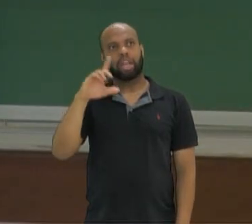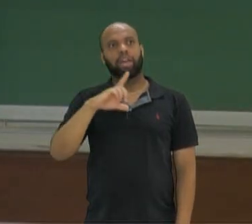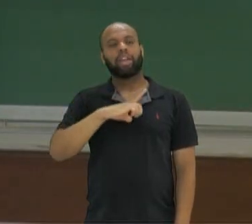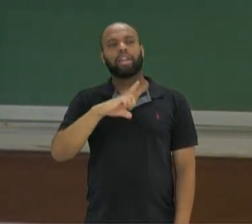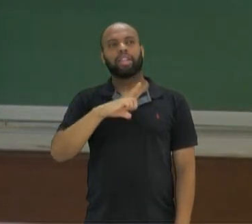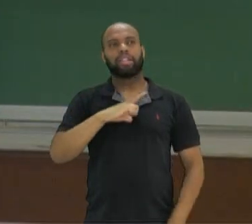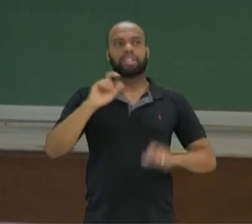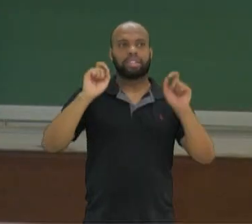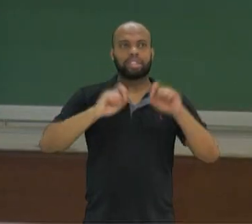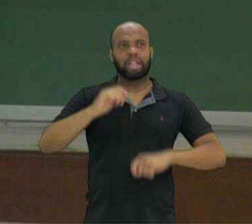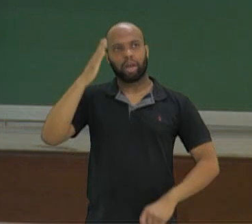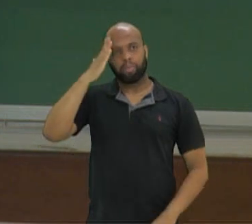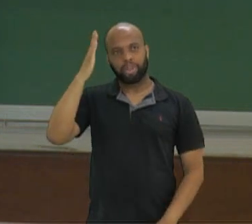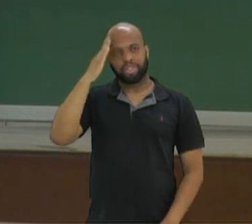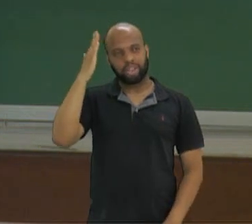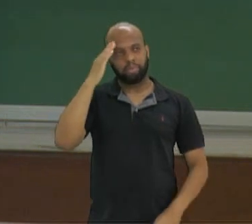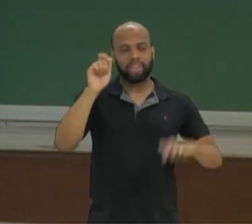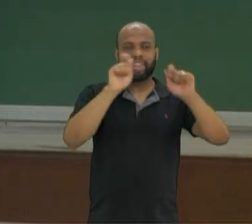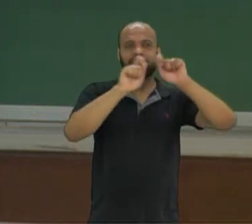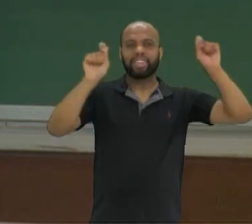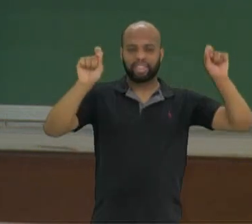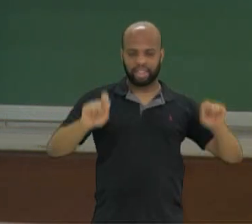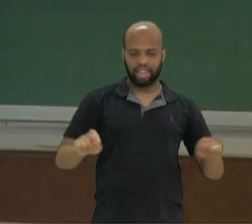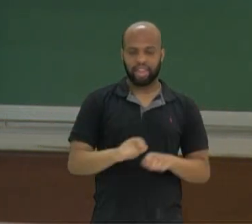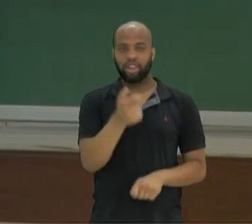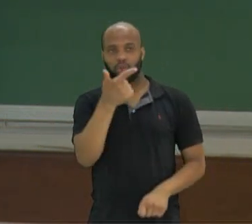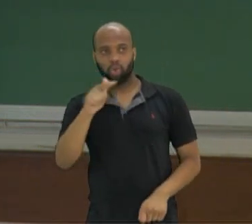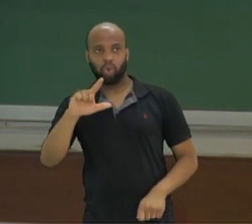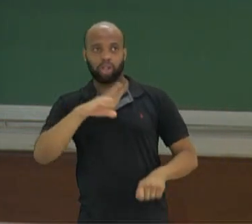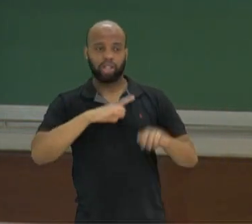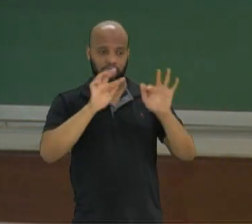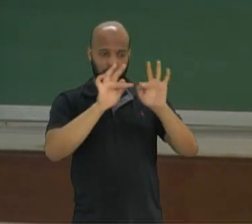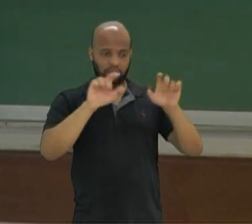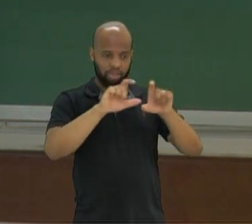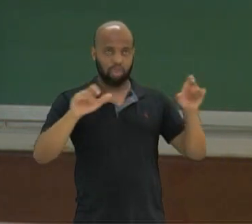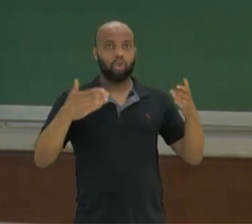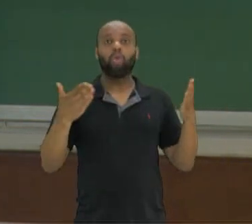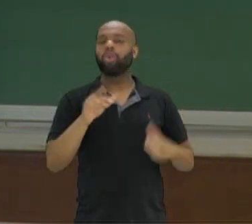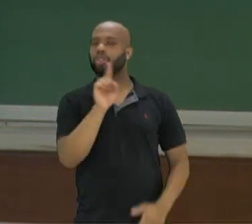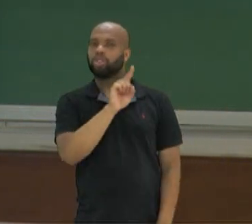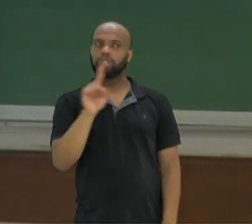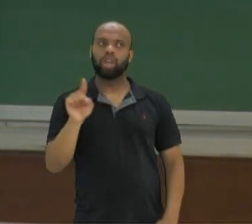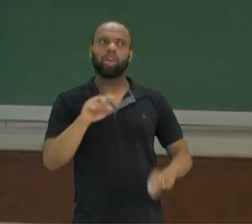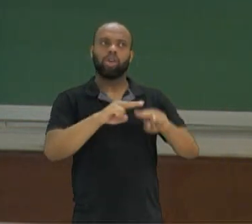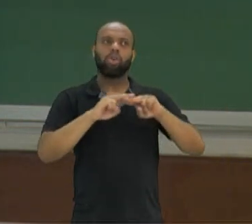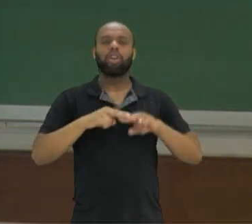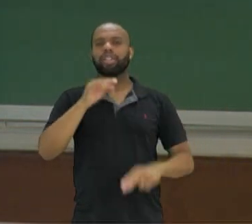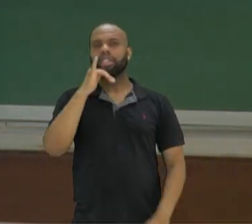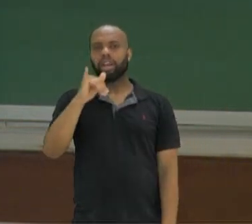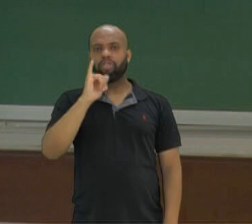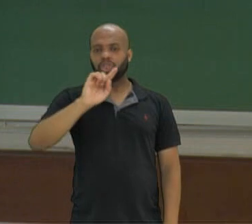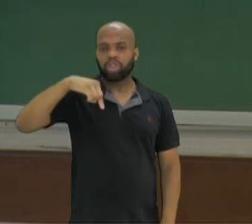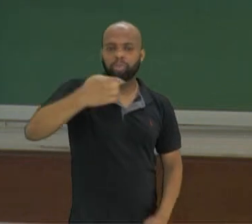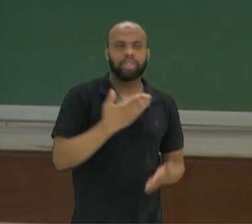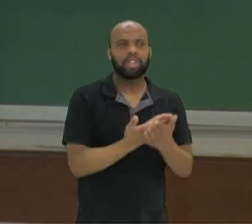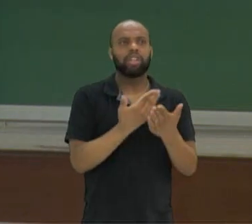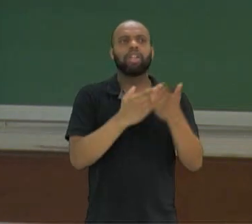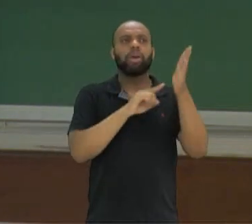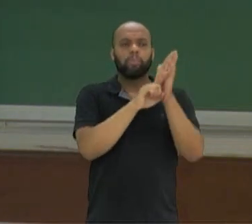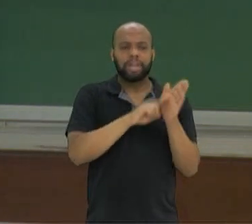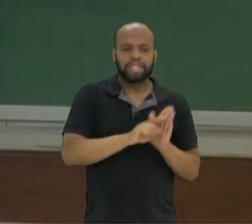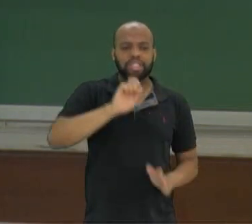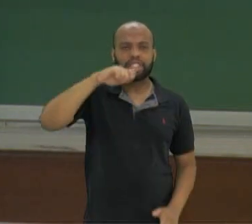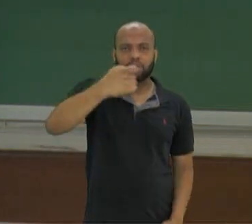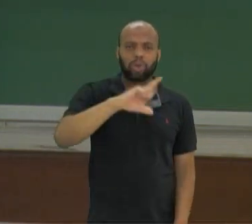ainda tem como definir a área desses outros. Existem fórmulas para esses caras, nós não trabalhamos aqui, por isso que eu coloco para vocês. Depois da aula, pesquisem um pouco